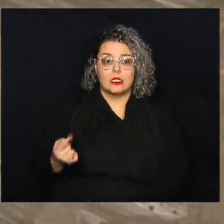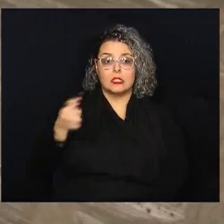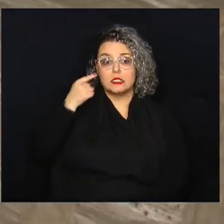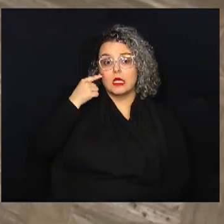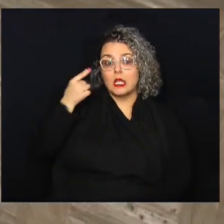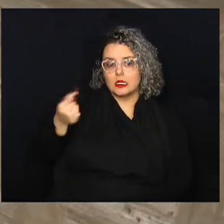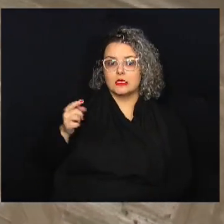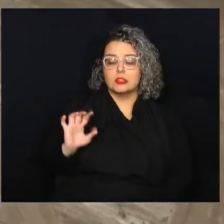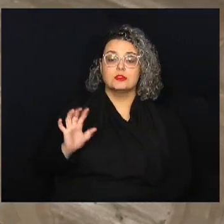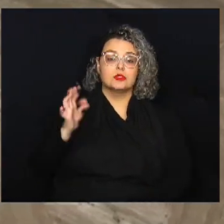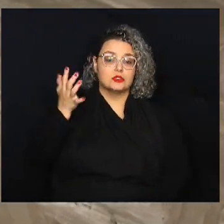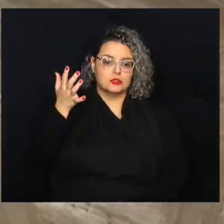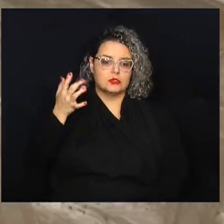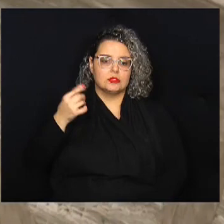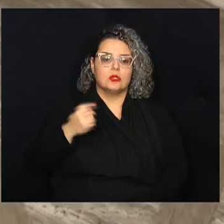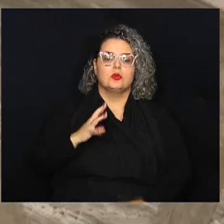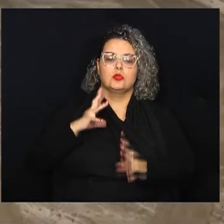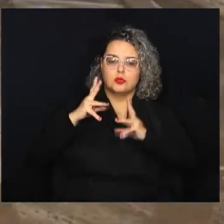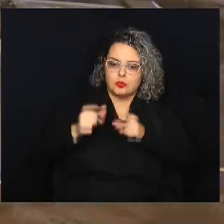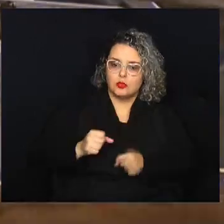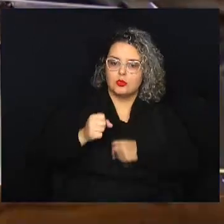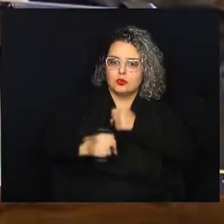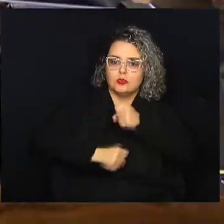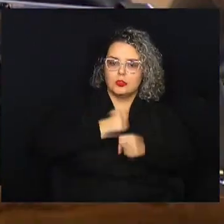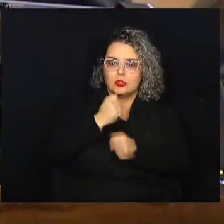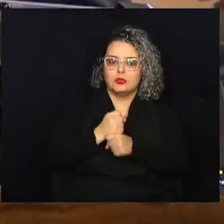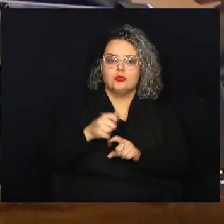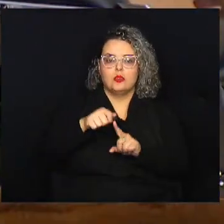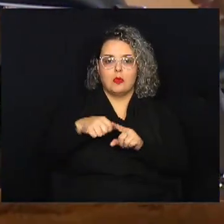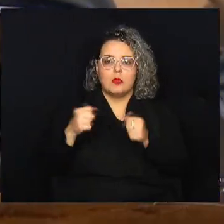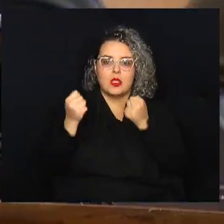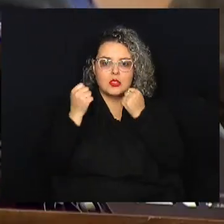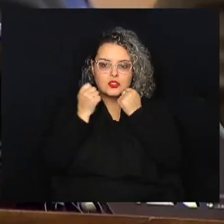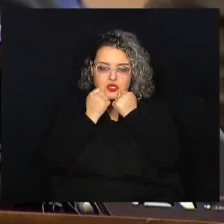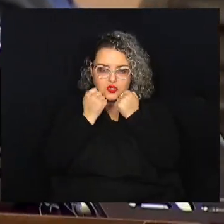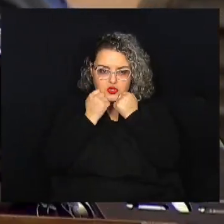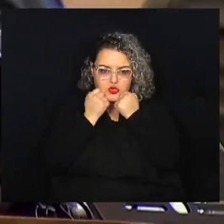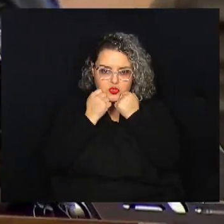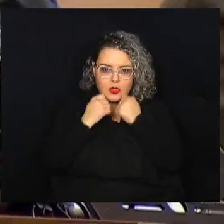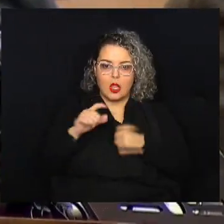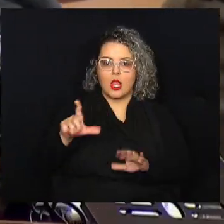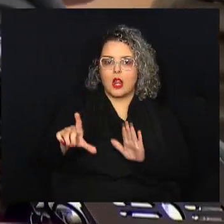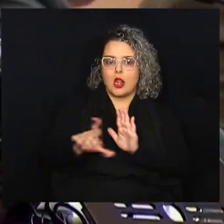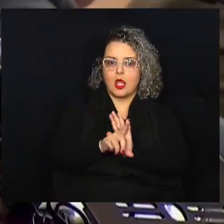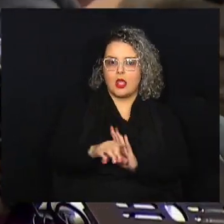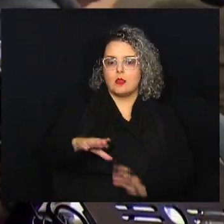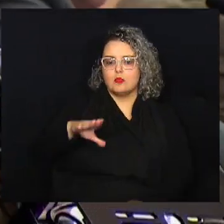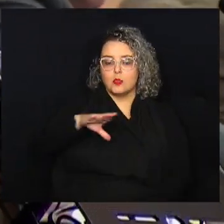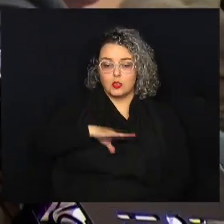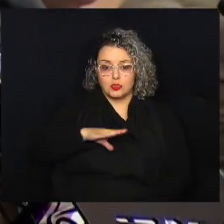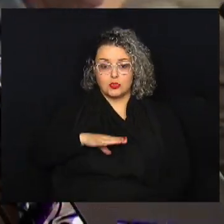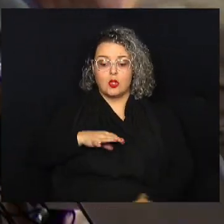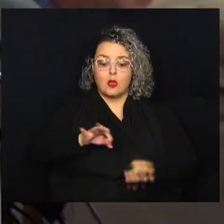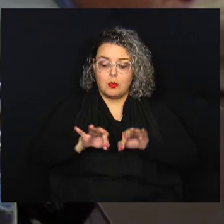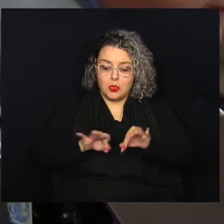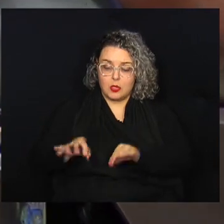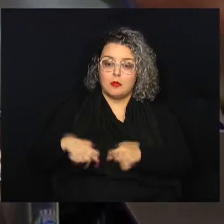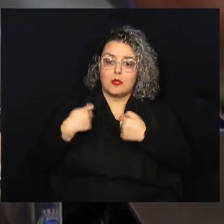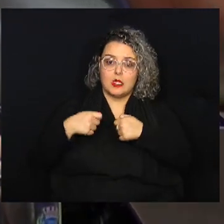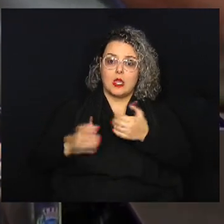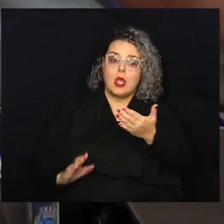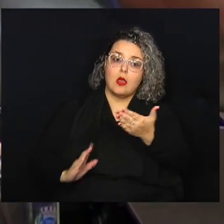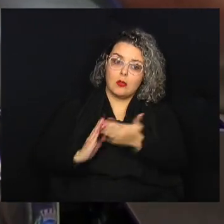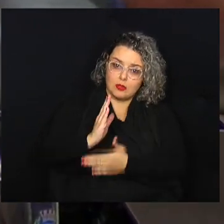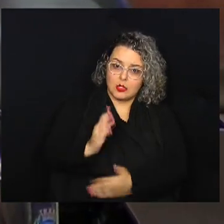de acontecer anualmente no mês de julho. Para se tornar lei municipal, o projeto precisará ser aprovado